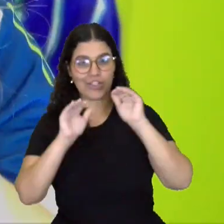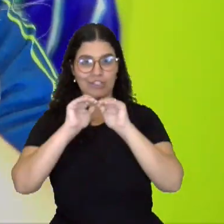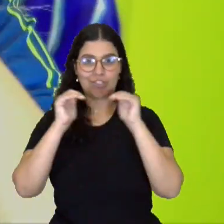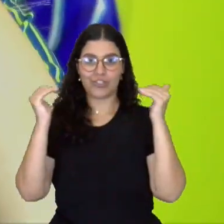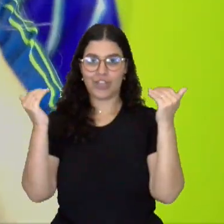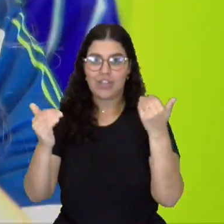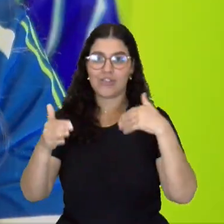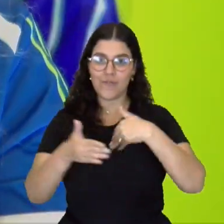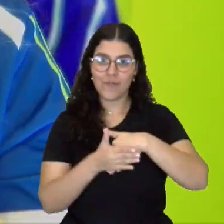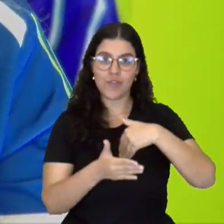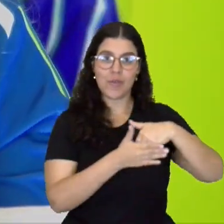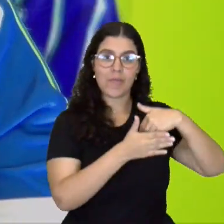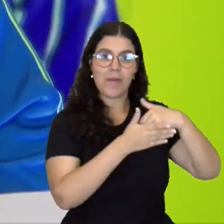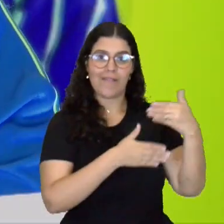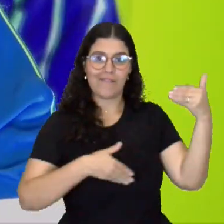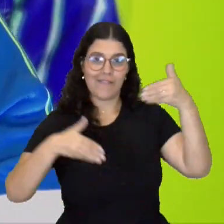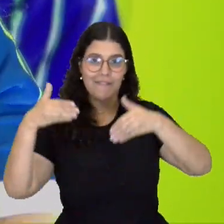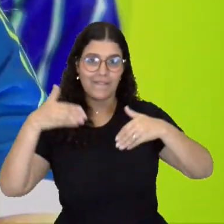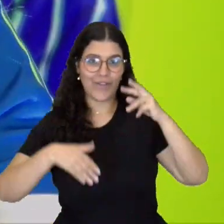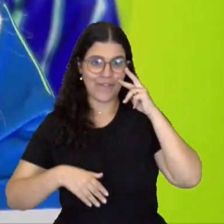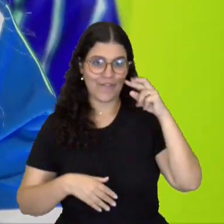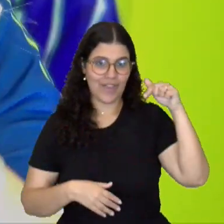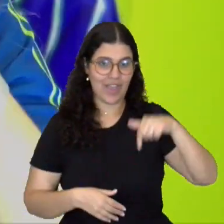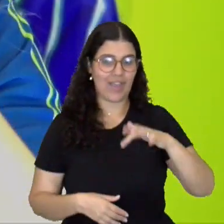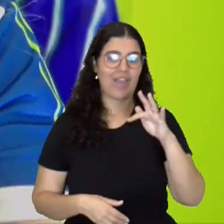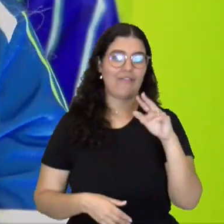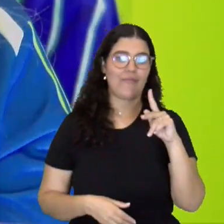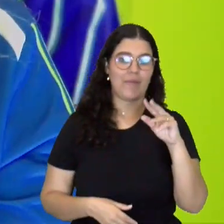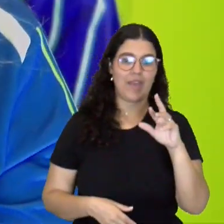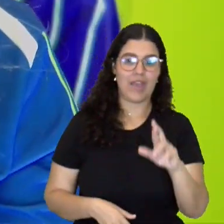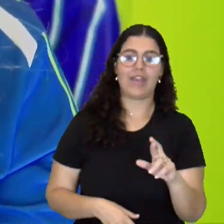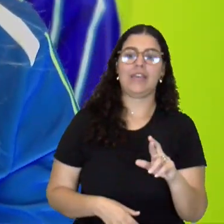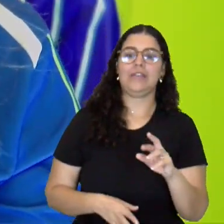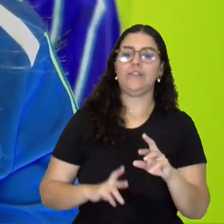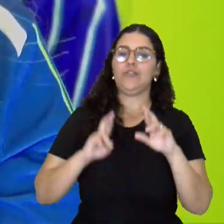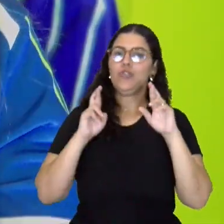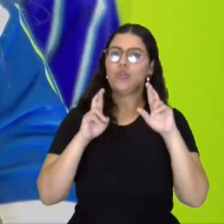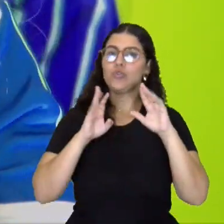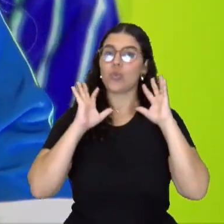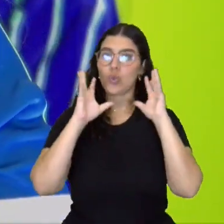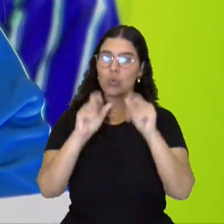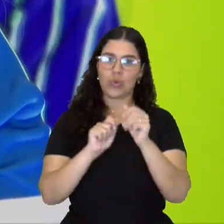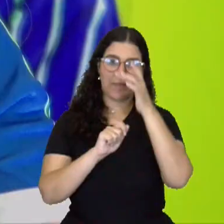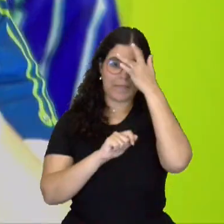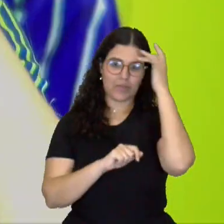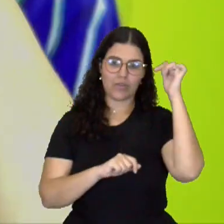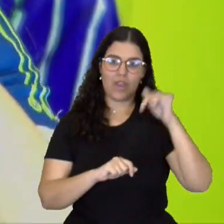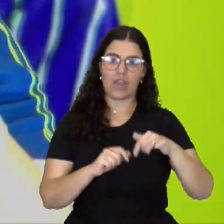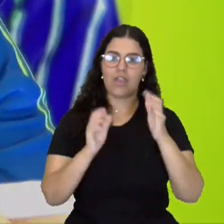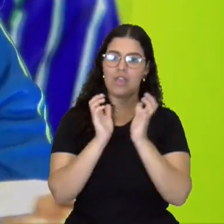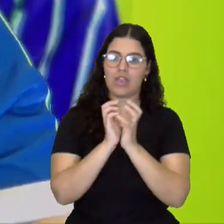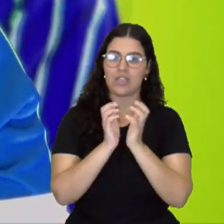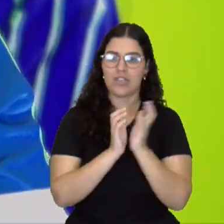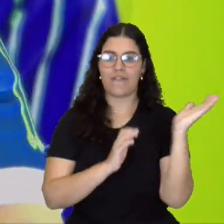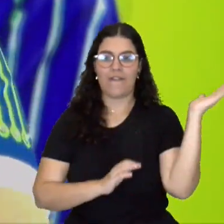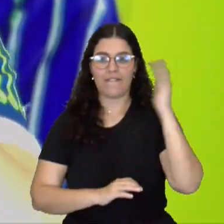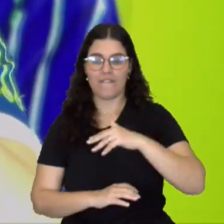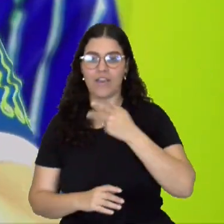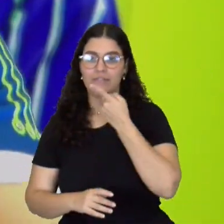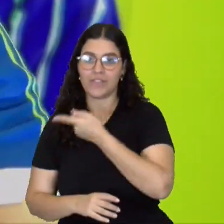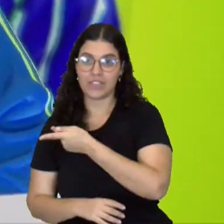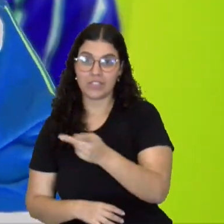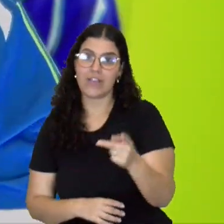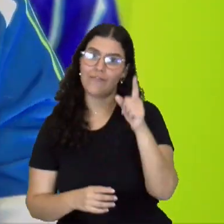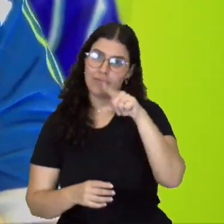de Recife venha ver também, porque é aberto o evento para quem quiser vir visitar, podem vir visitar a gente também,